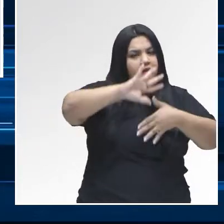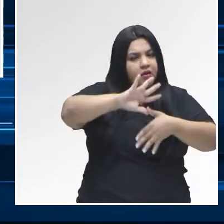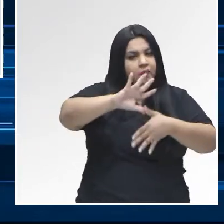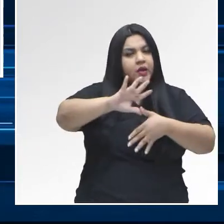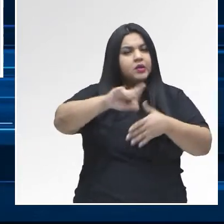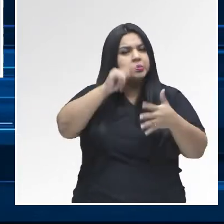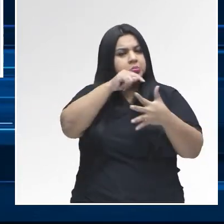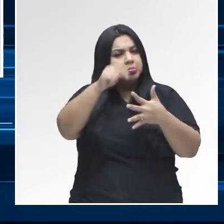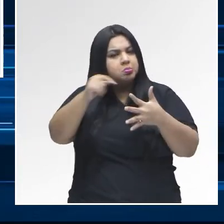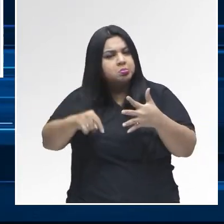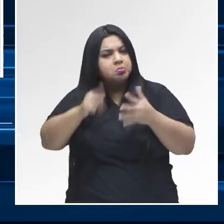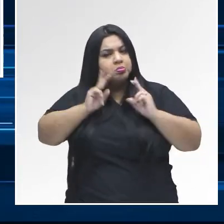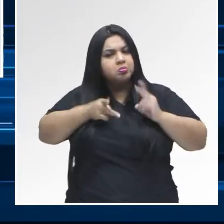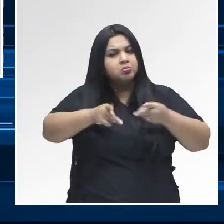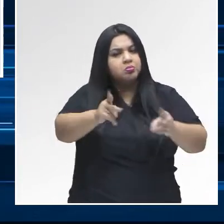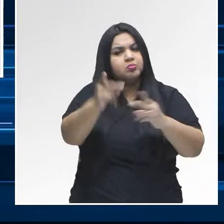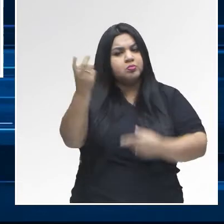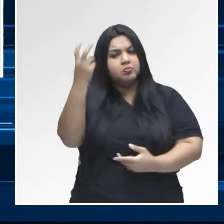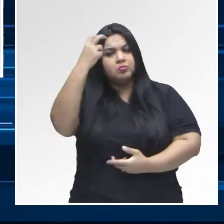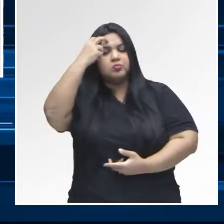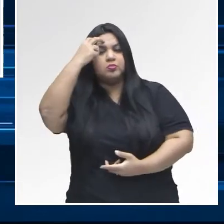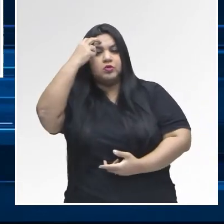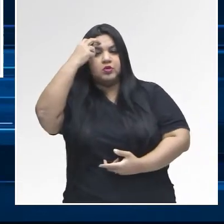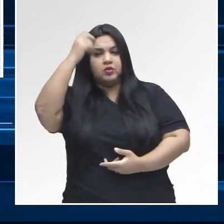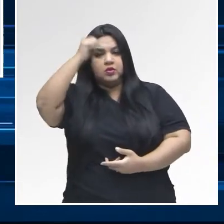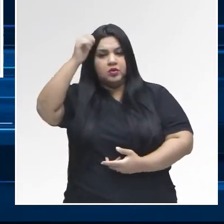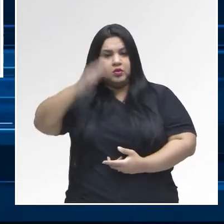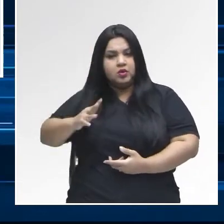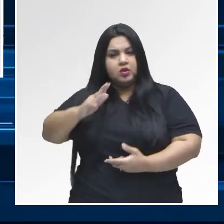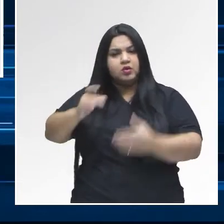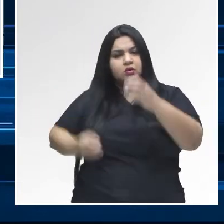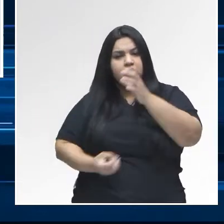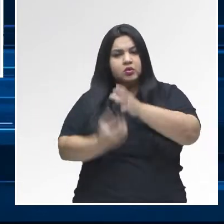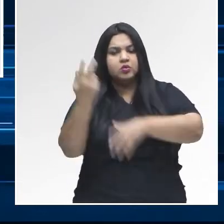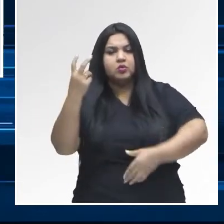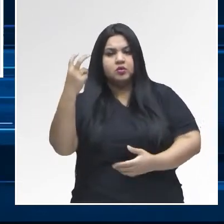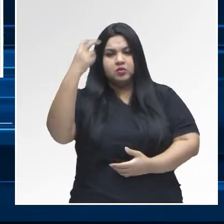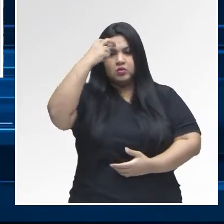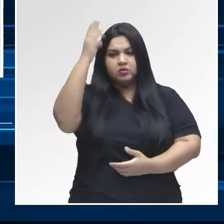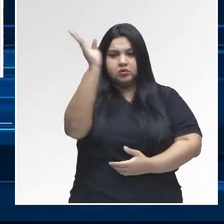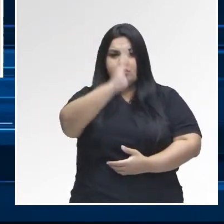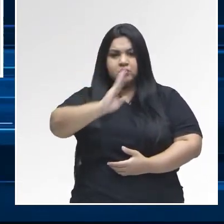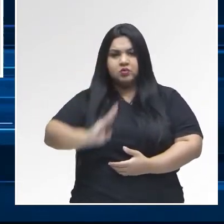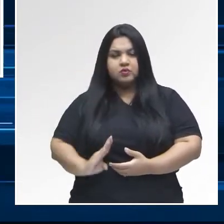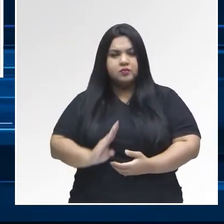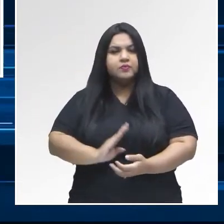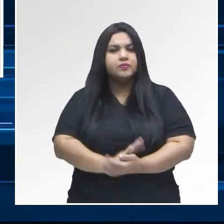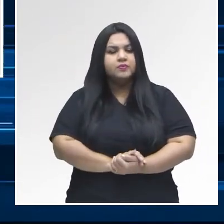Identificar as continuidades culturais africanas na formação da cultura brasileira.